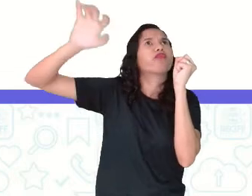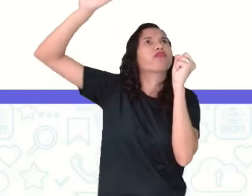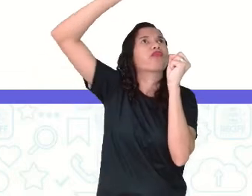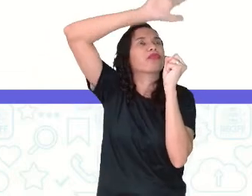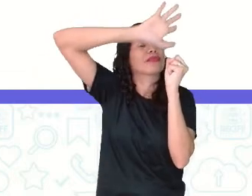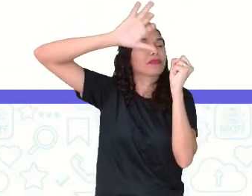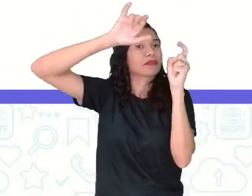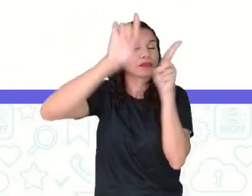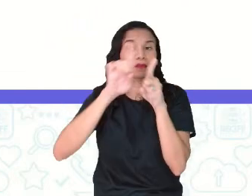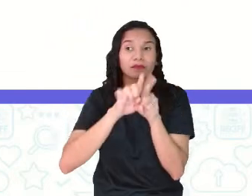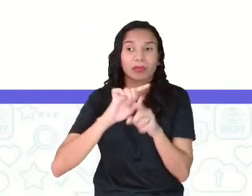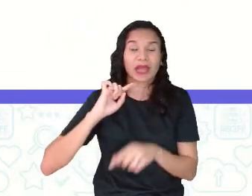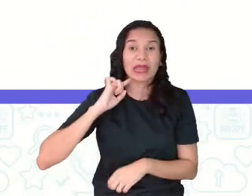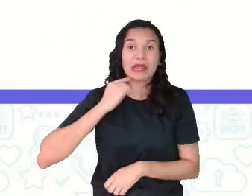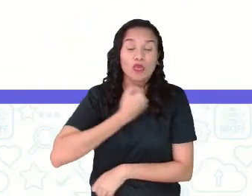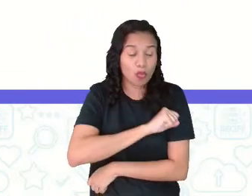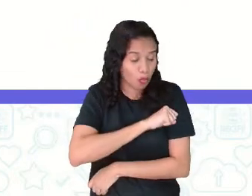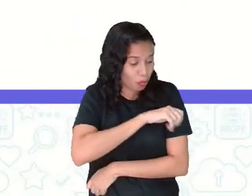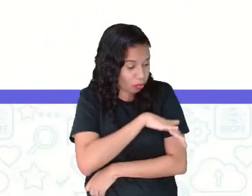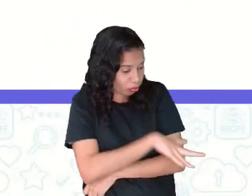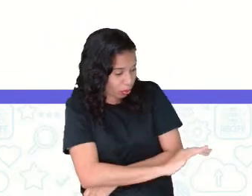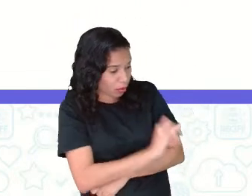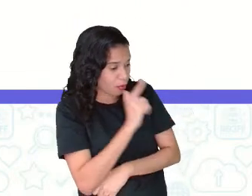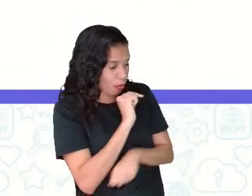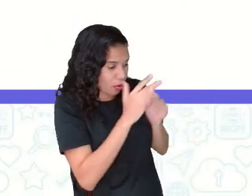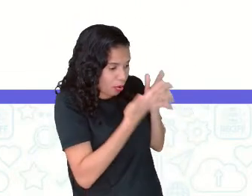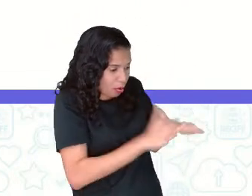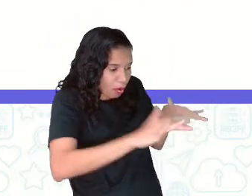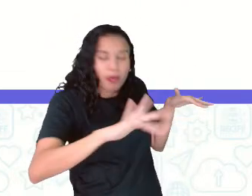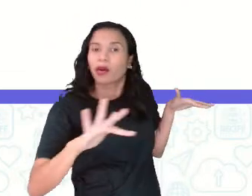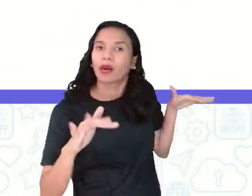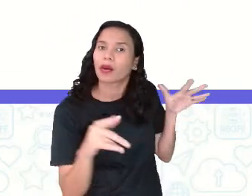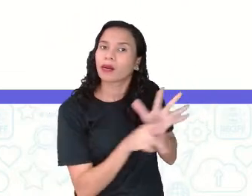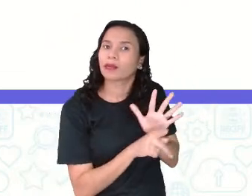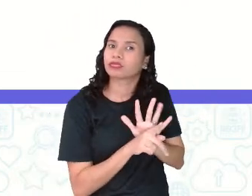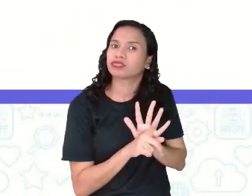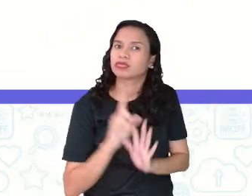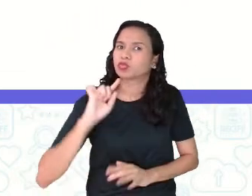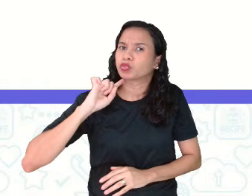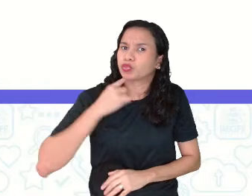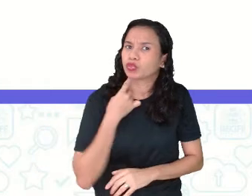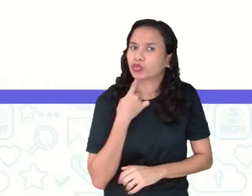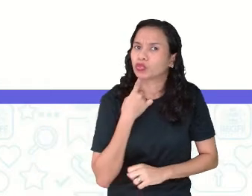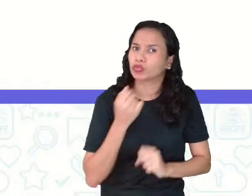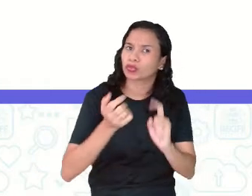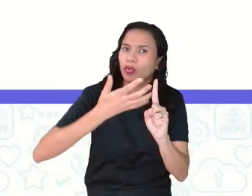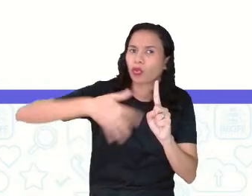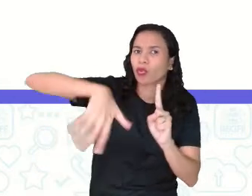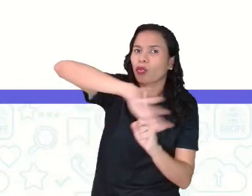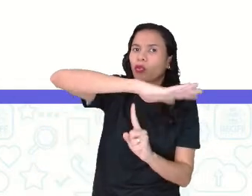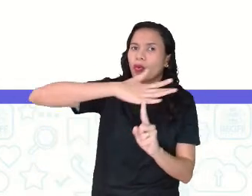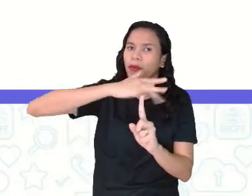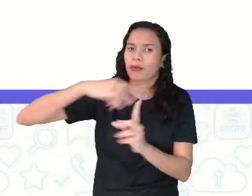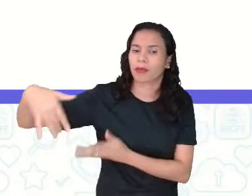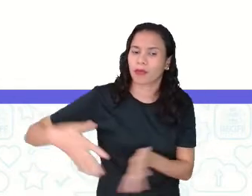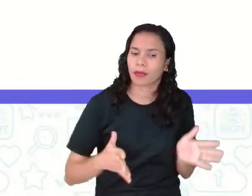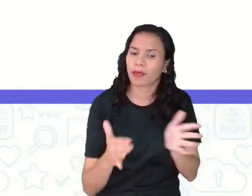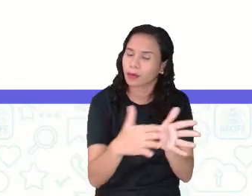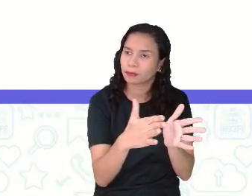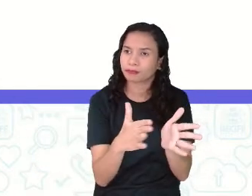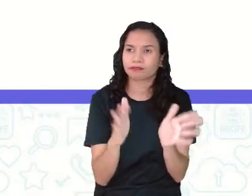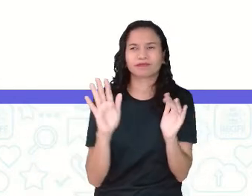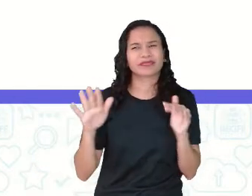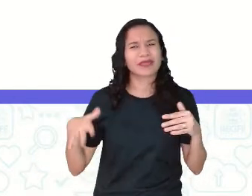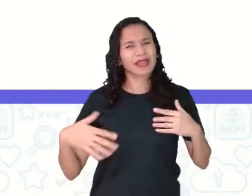também saindo dejetos aí pelo esgoto da fábrica, poluindo o nosso rio, né?